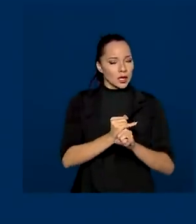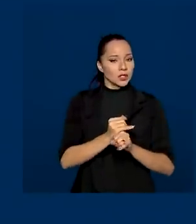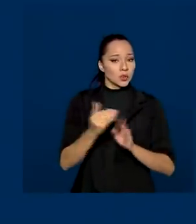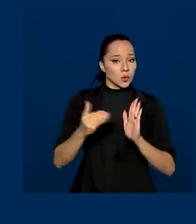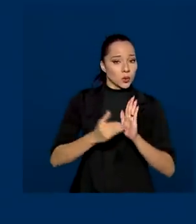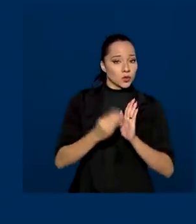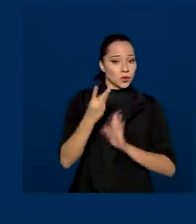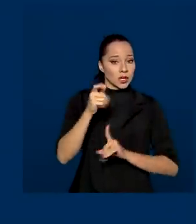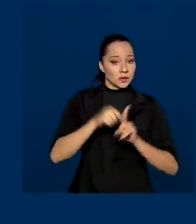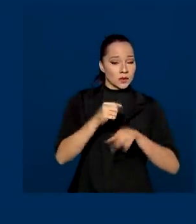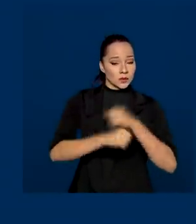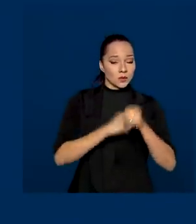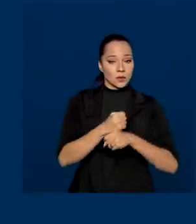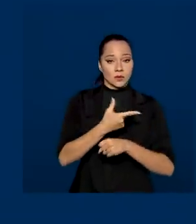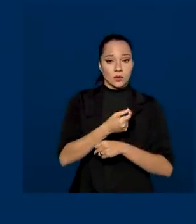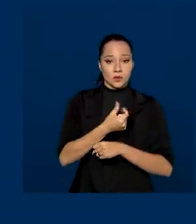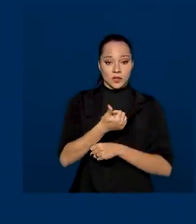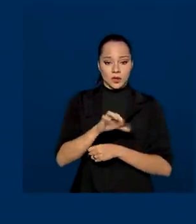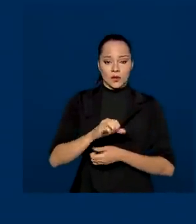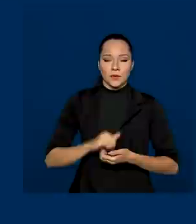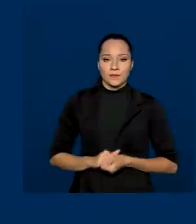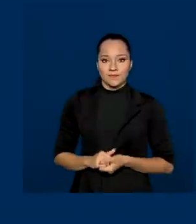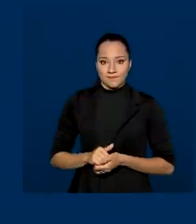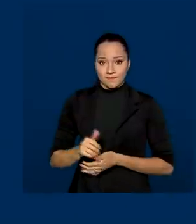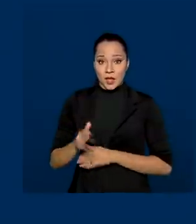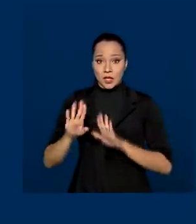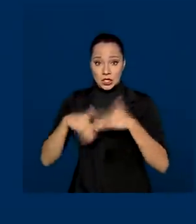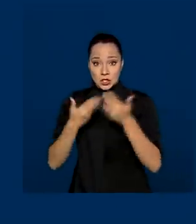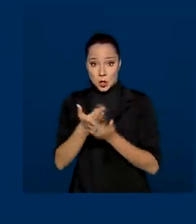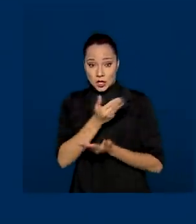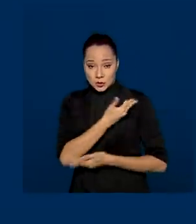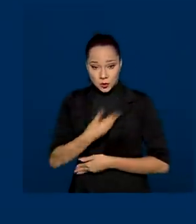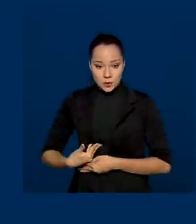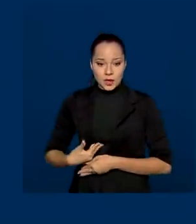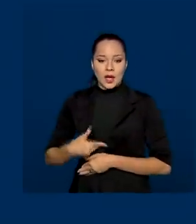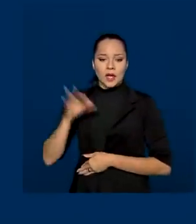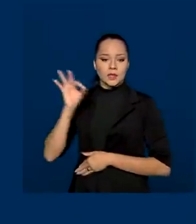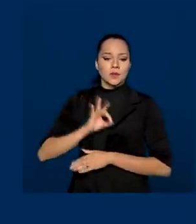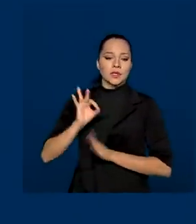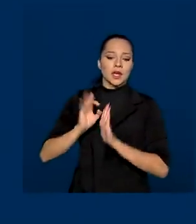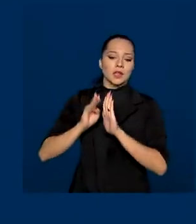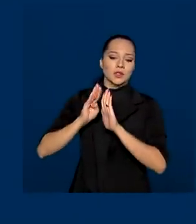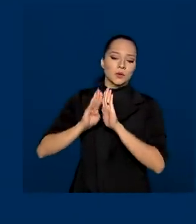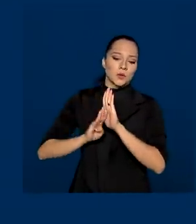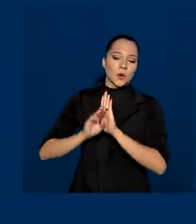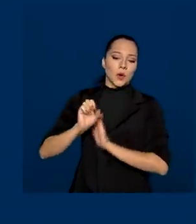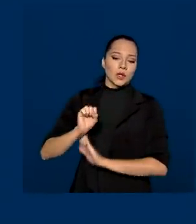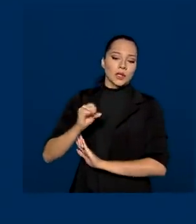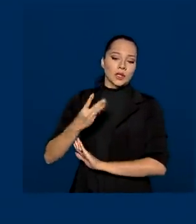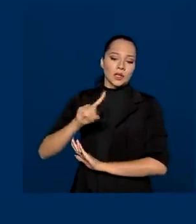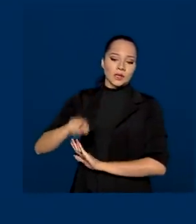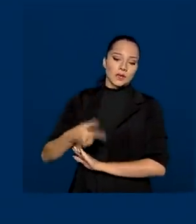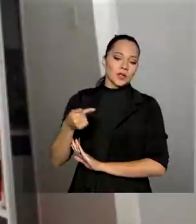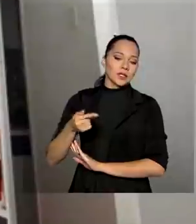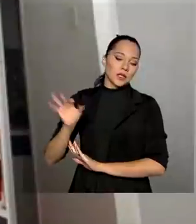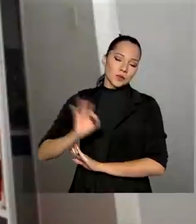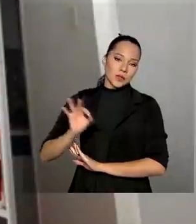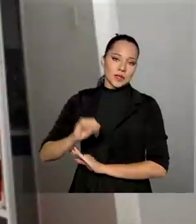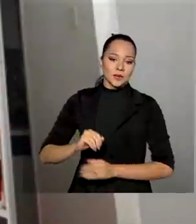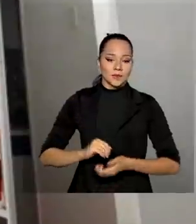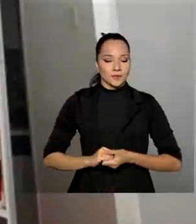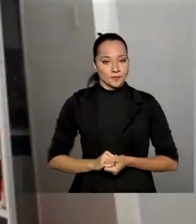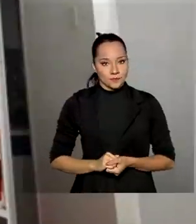último trimestre de 2019 na rede pública esse percentual foi 83,7 por